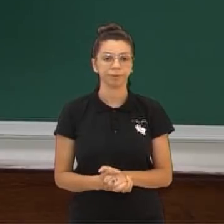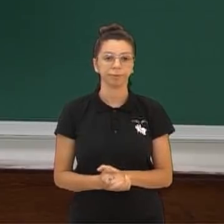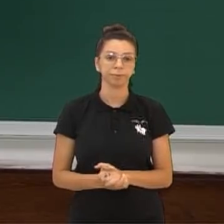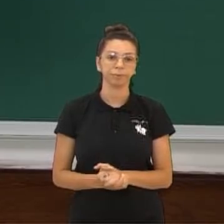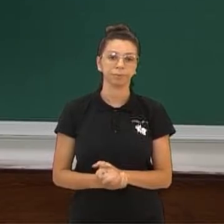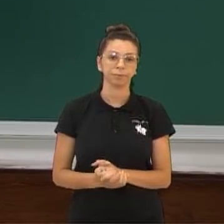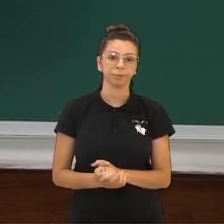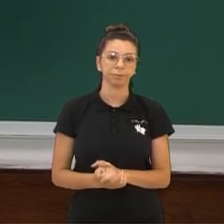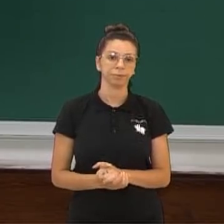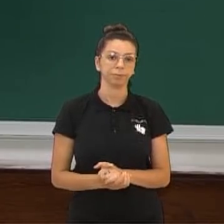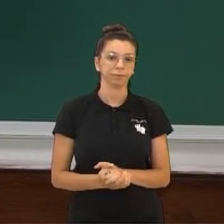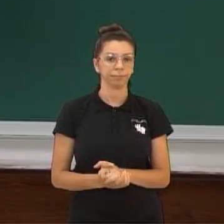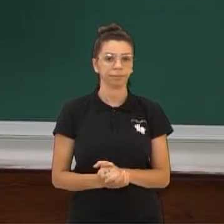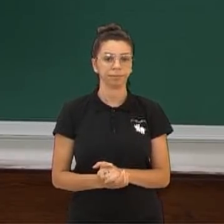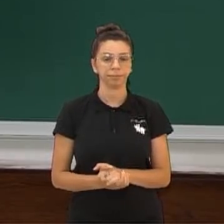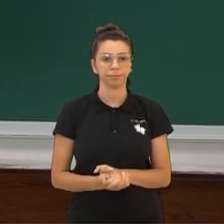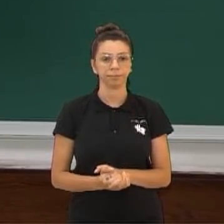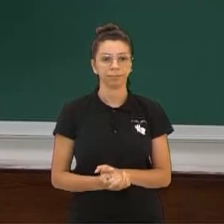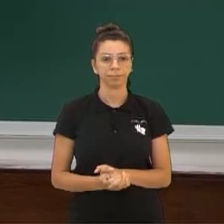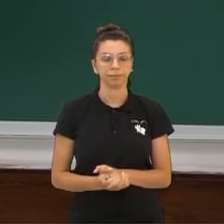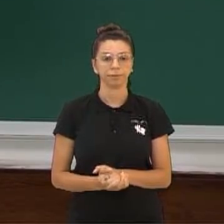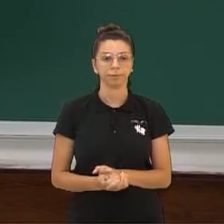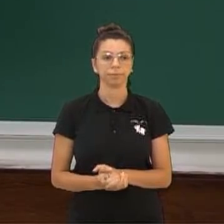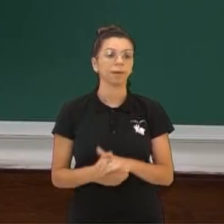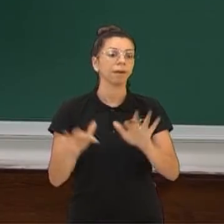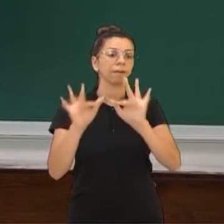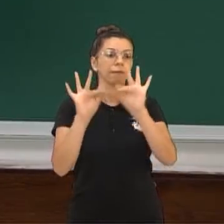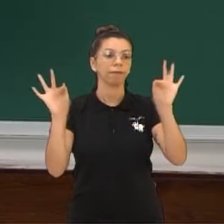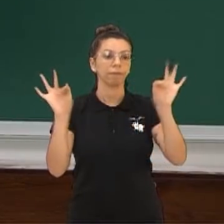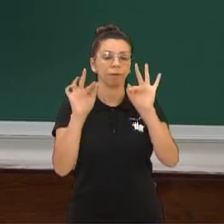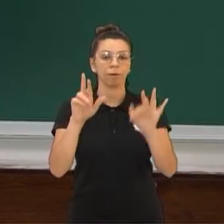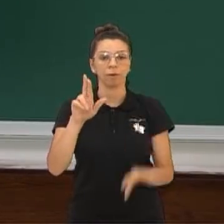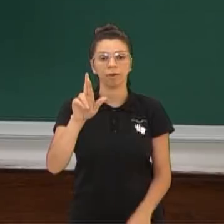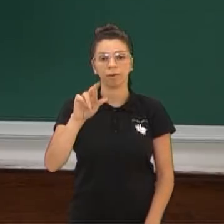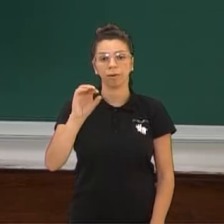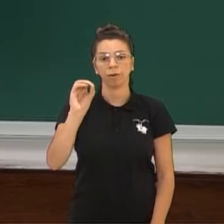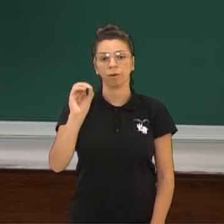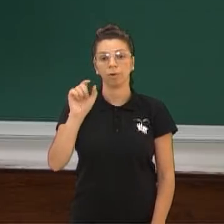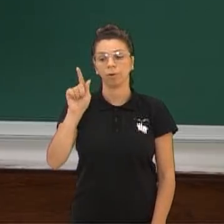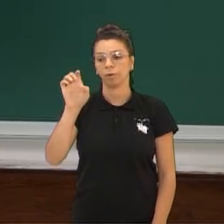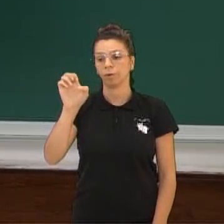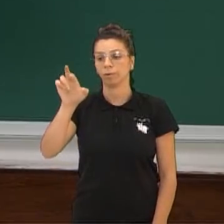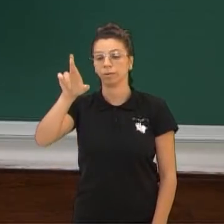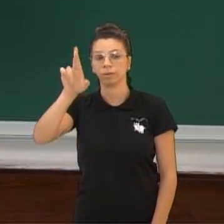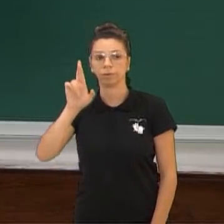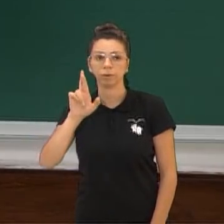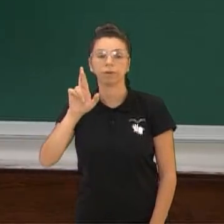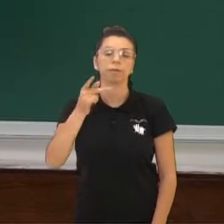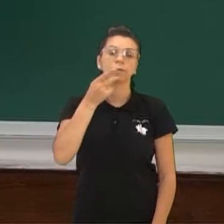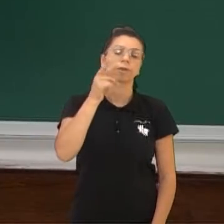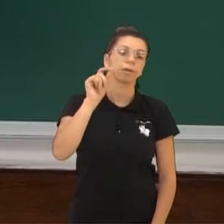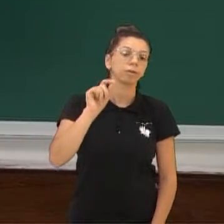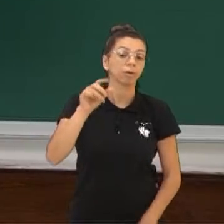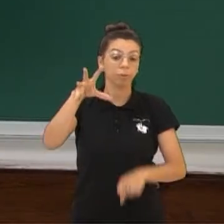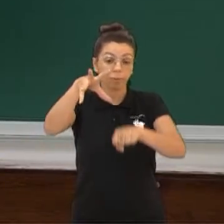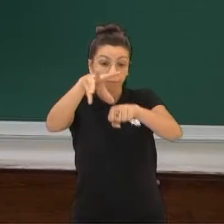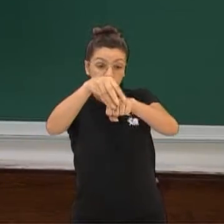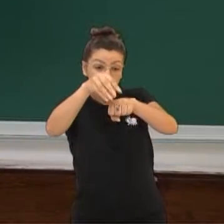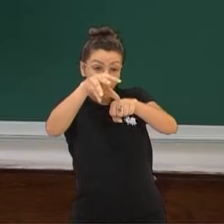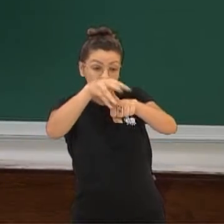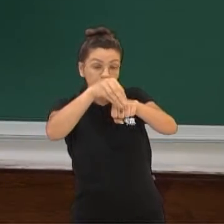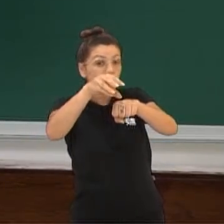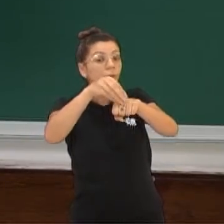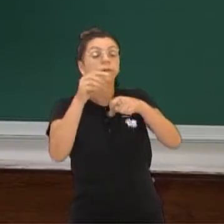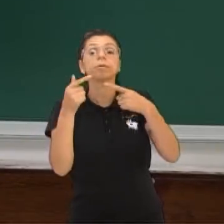doorway to wisdom. Quem disse essa frase foi o Roger Bacon. E ele está dizendo assim, ó: o conhecimento